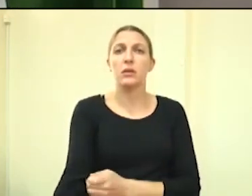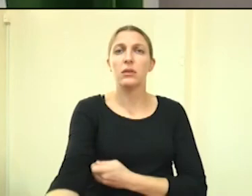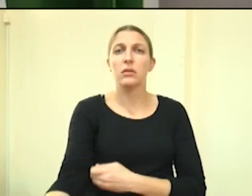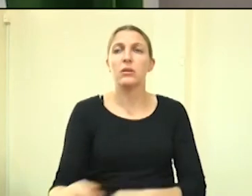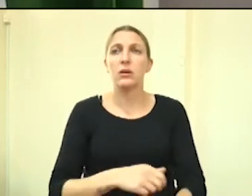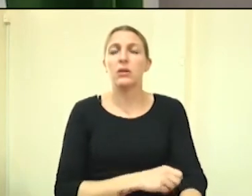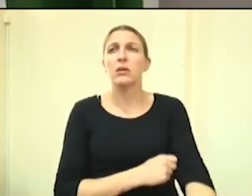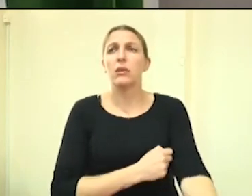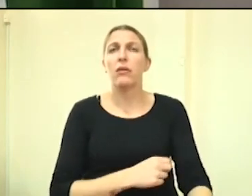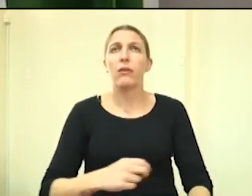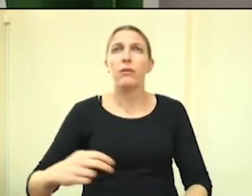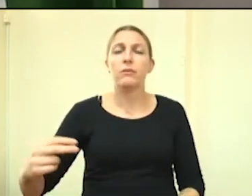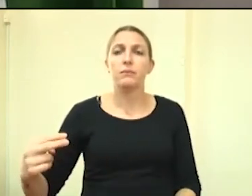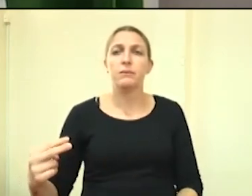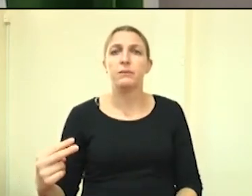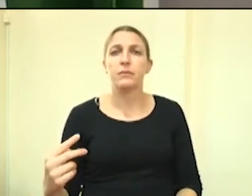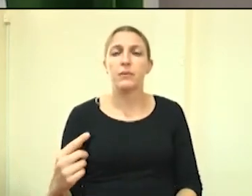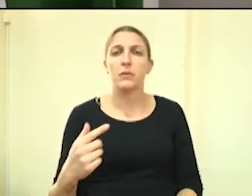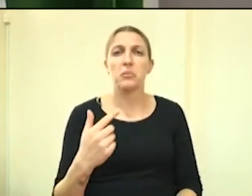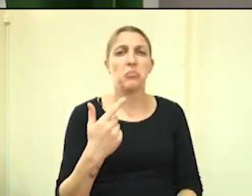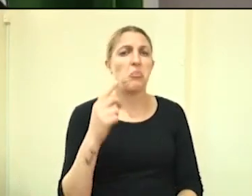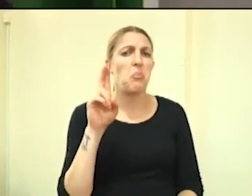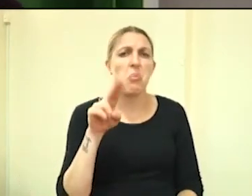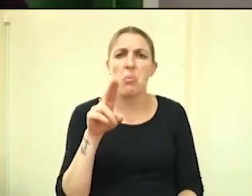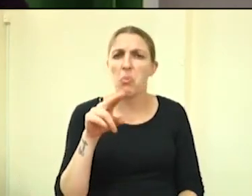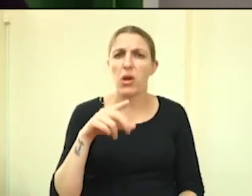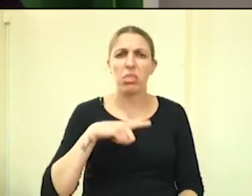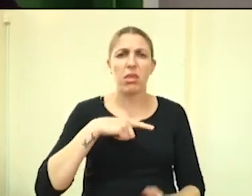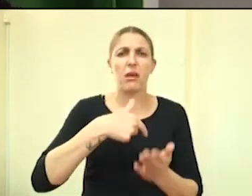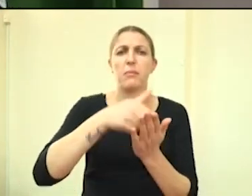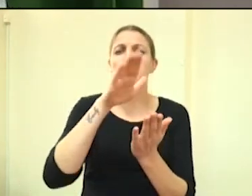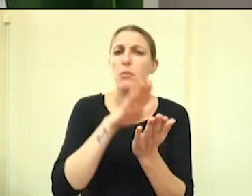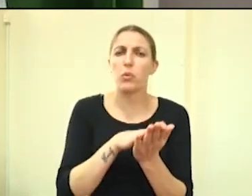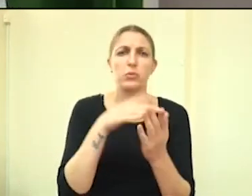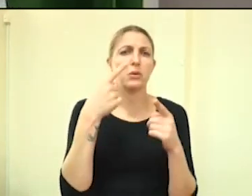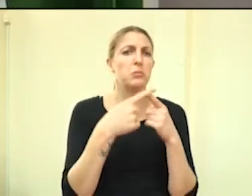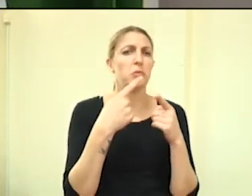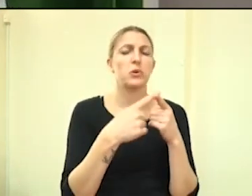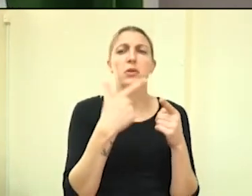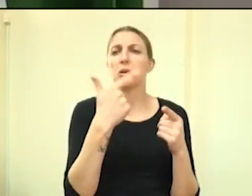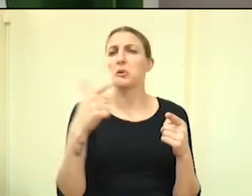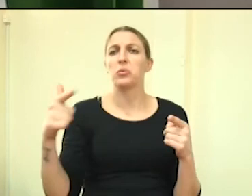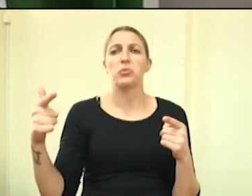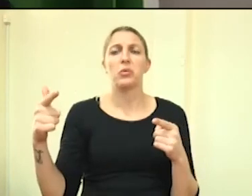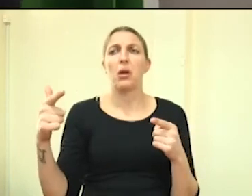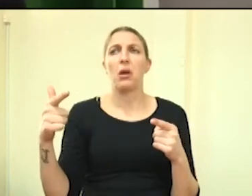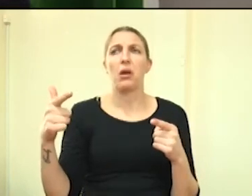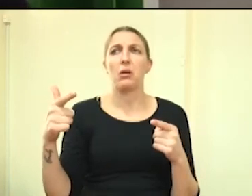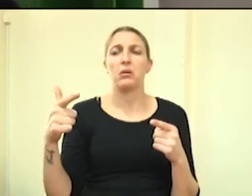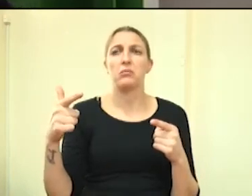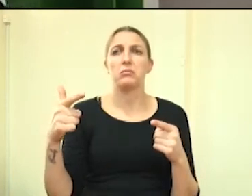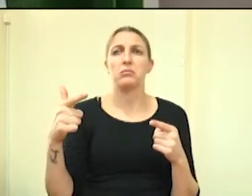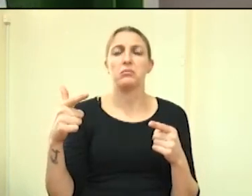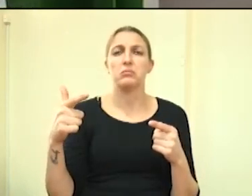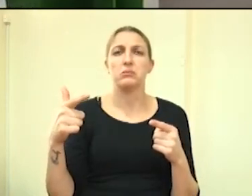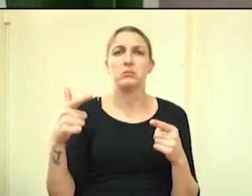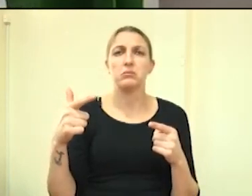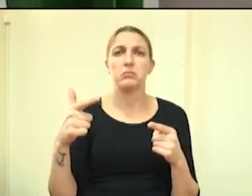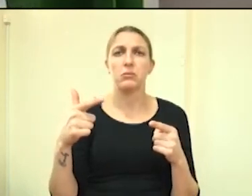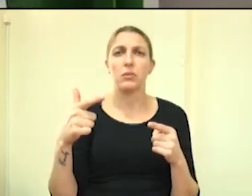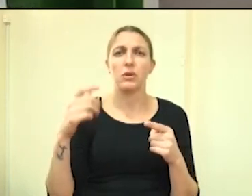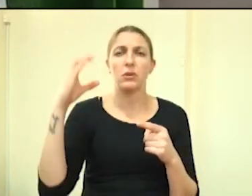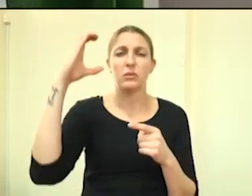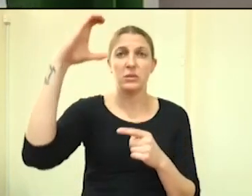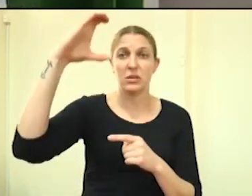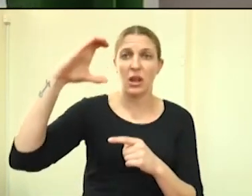Maurício Cardoso no sinal vermelho e não leva uma multa, porque não tem a sinaleira embutida no semáforo. E